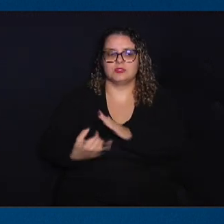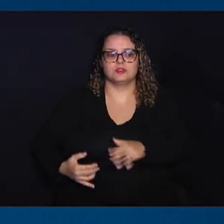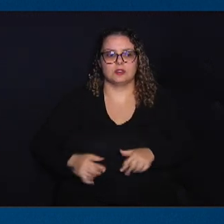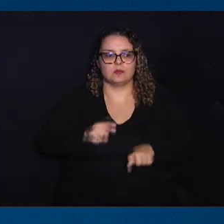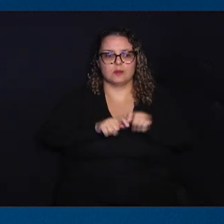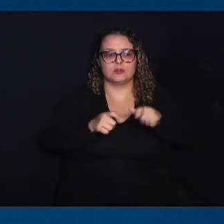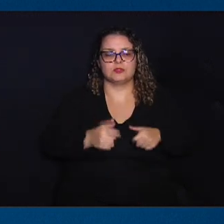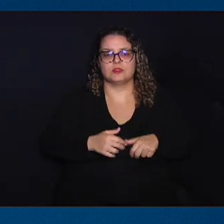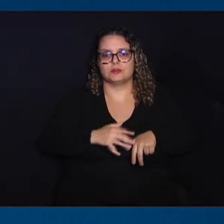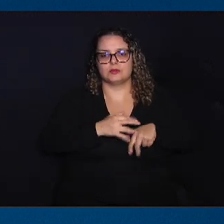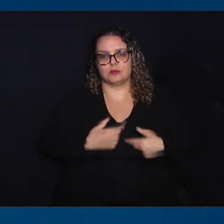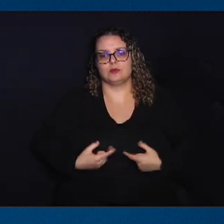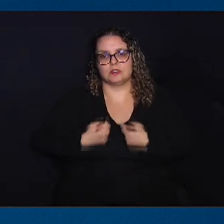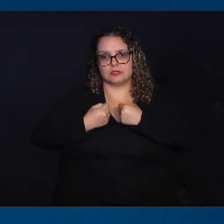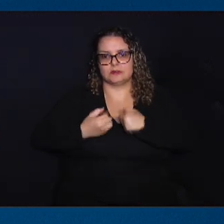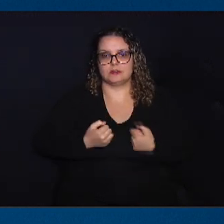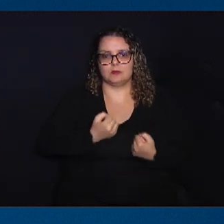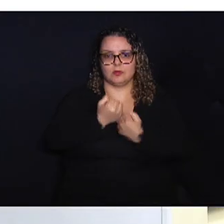câncer.